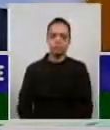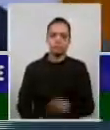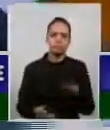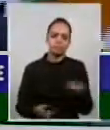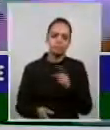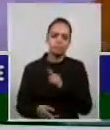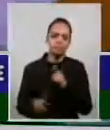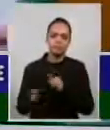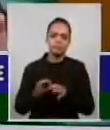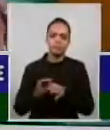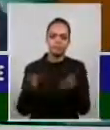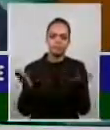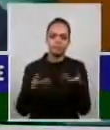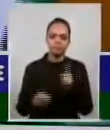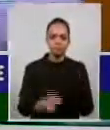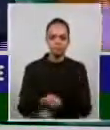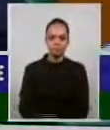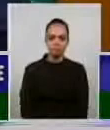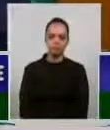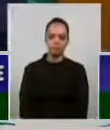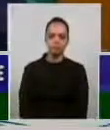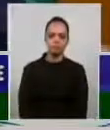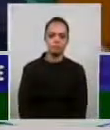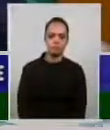fica deliberado nesse momento.